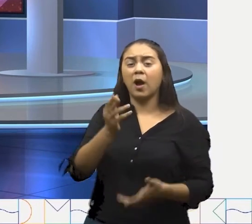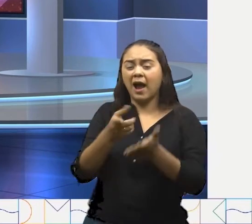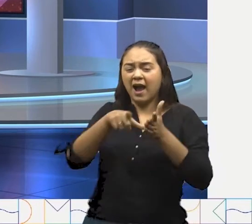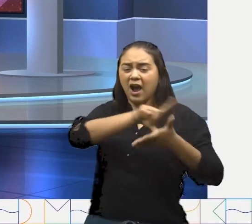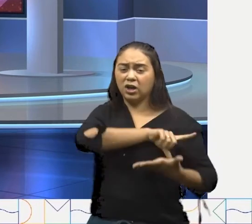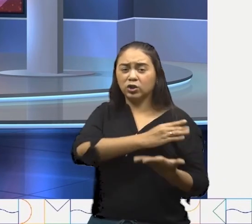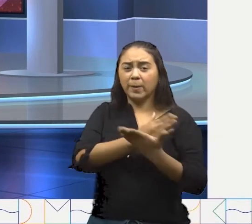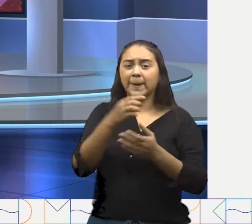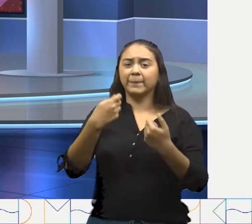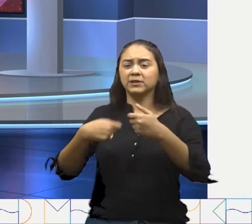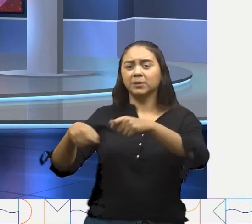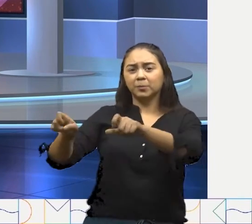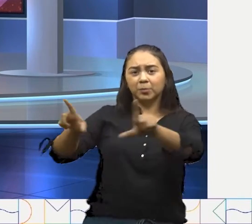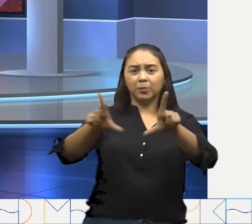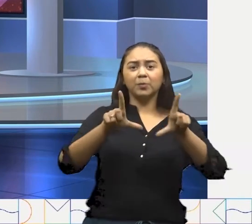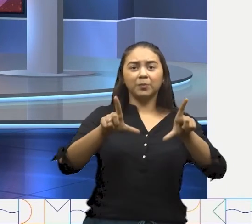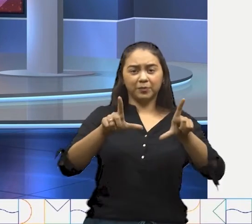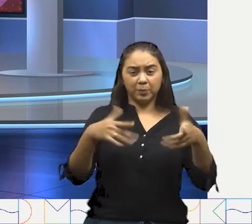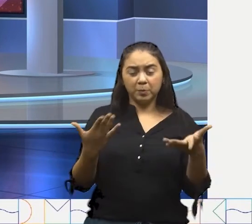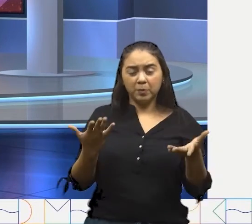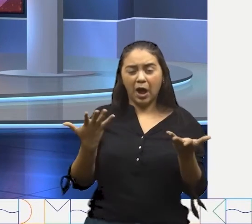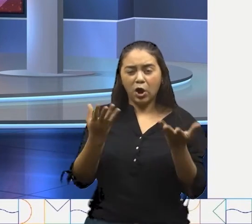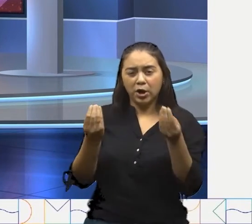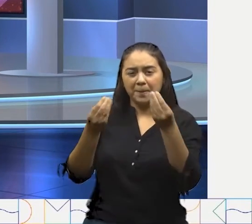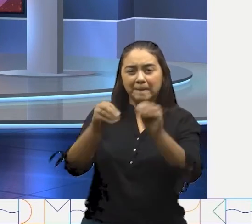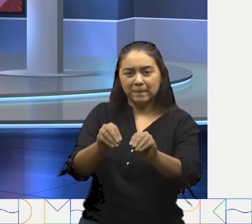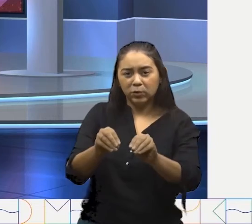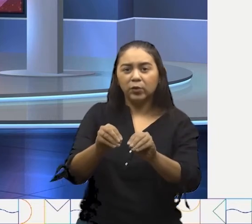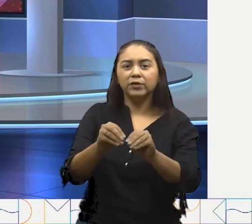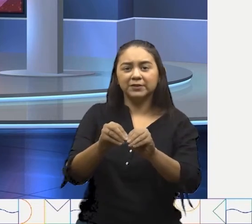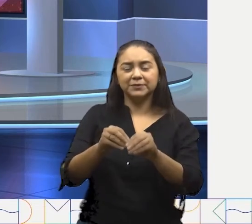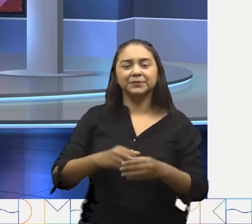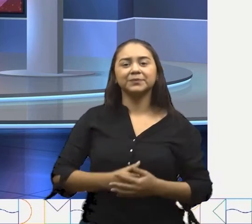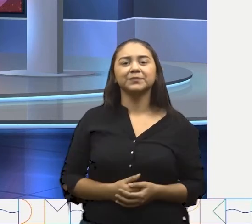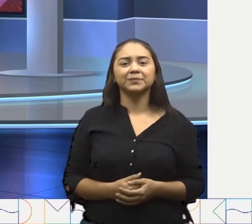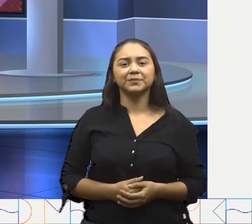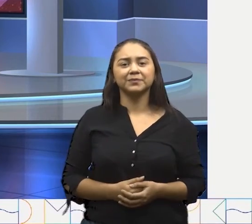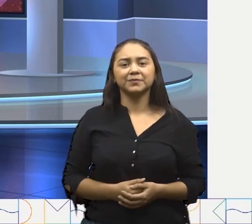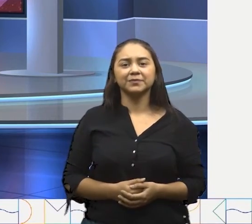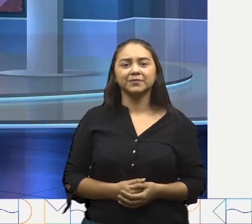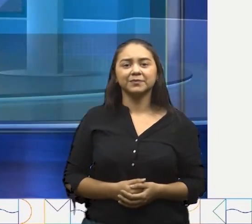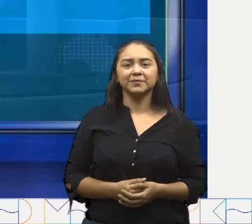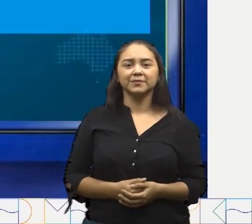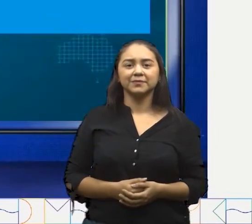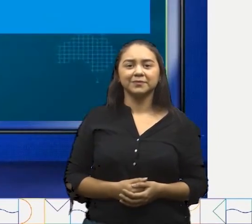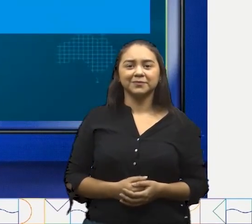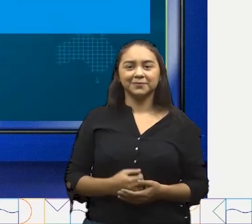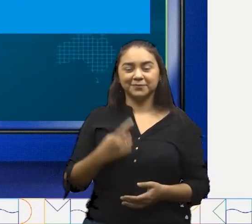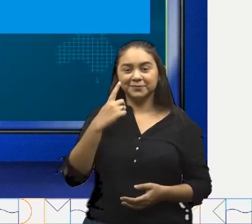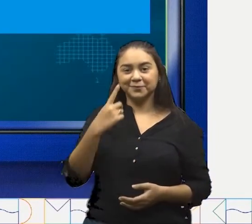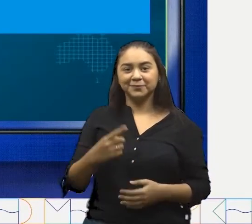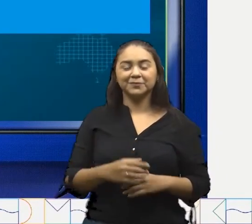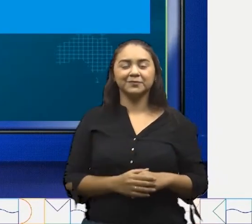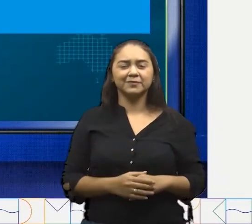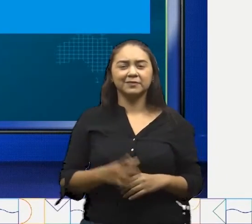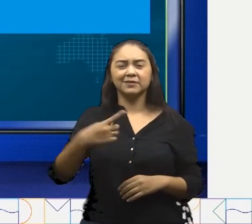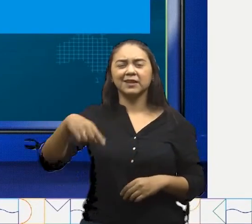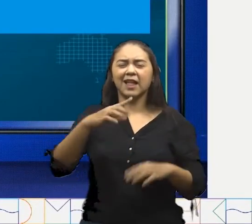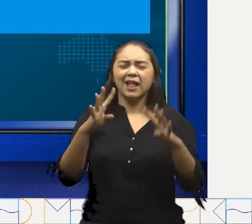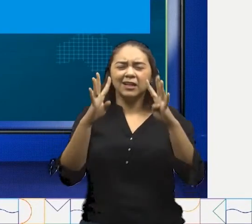vinheta, até nossas aulas, não é mesmo? Vamos pôr uma vinheta e então iniciar o nosso telejornal. Atenção,